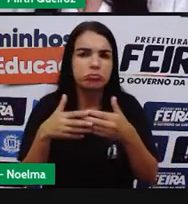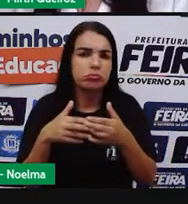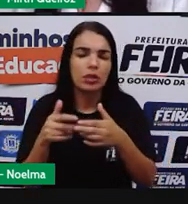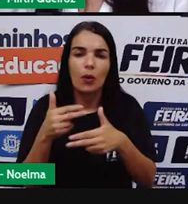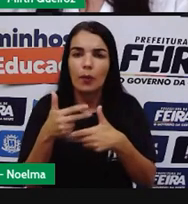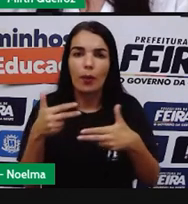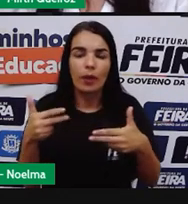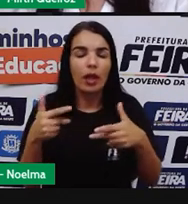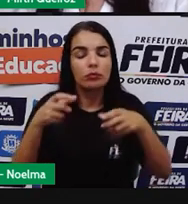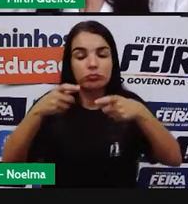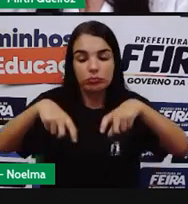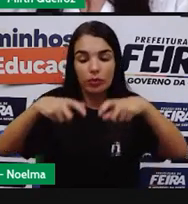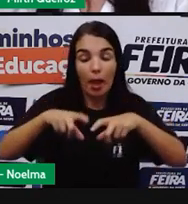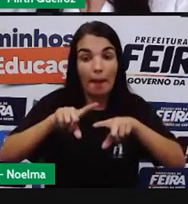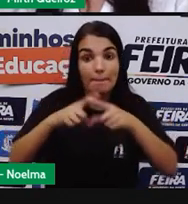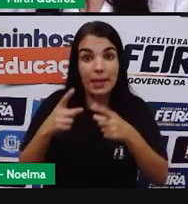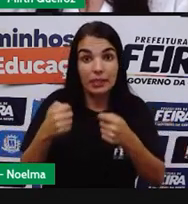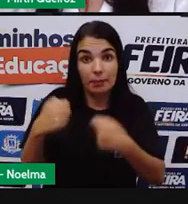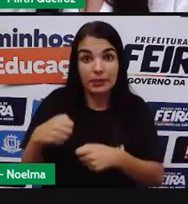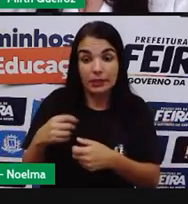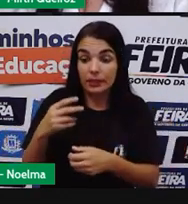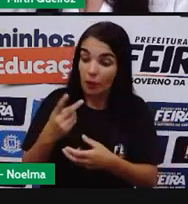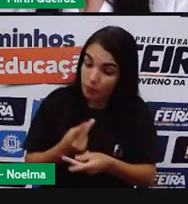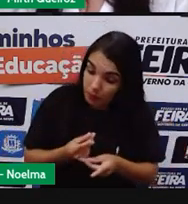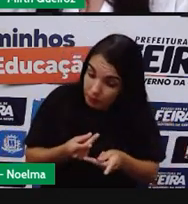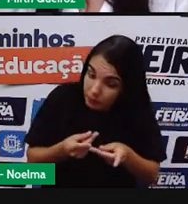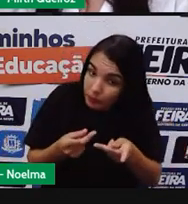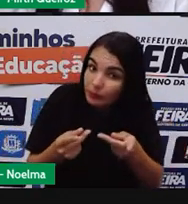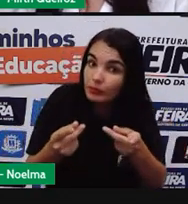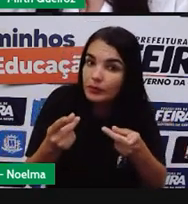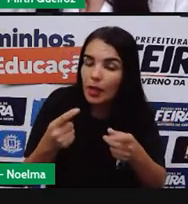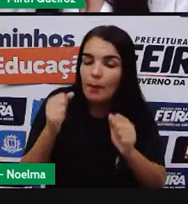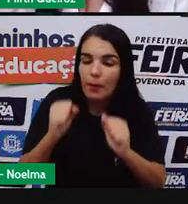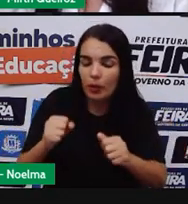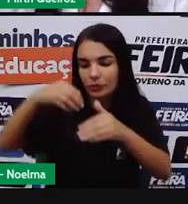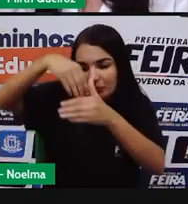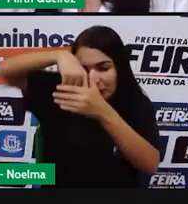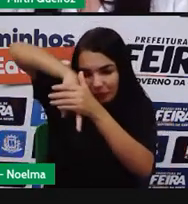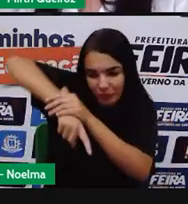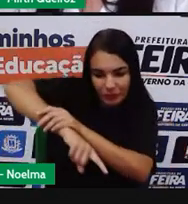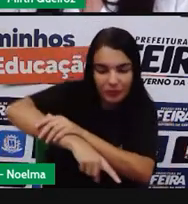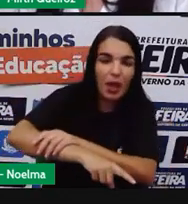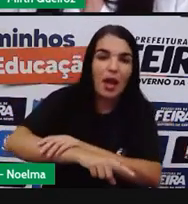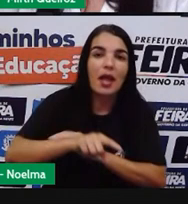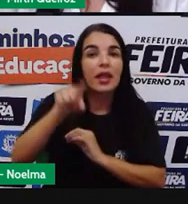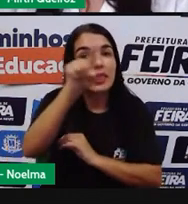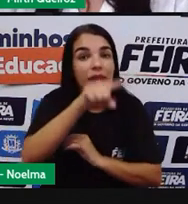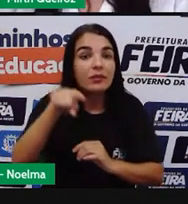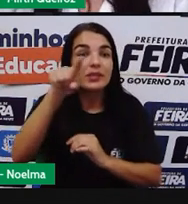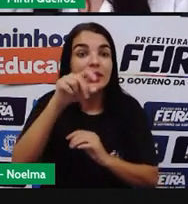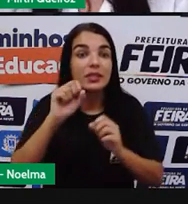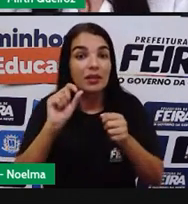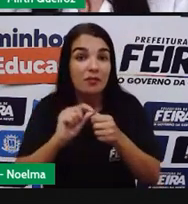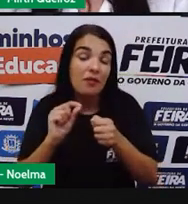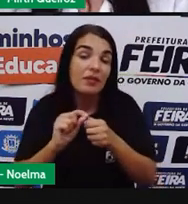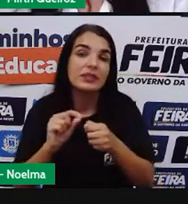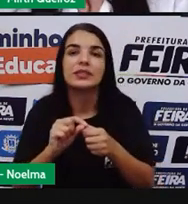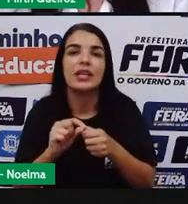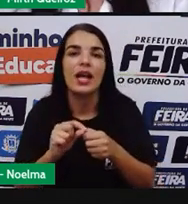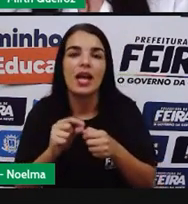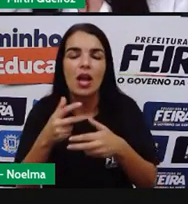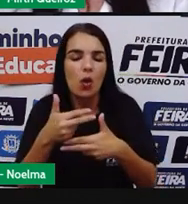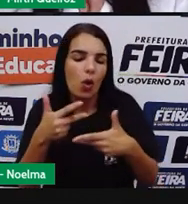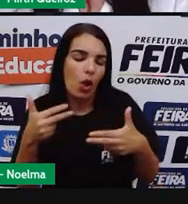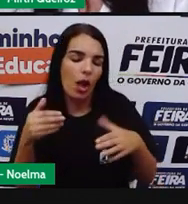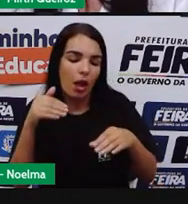material, desde que seja um material mais resistente que vocês possam aí enterrar, certo? E aí, vocês vão